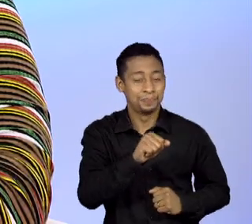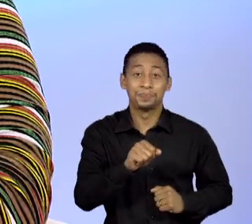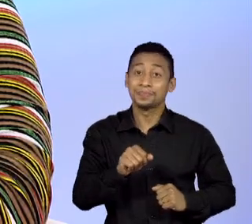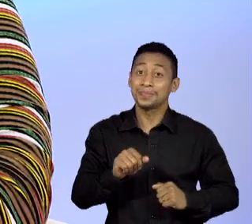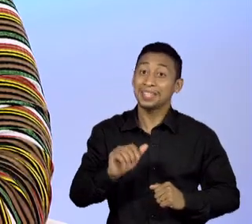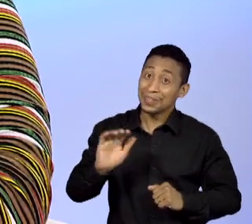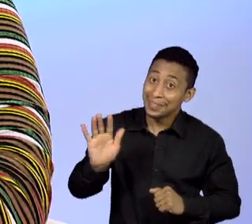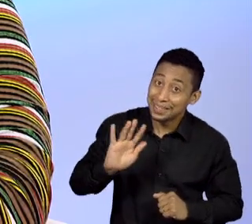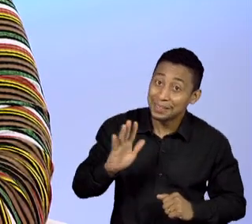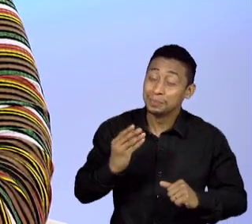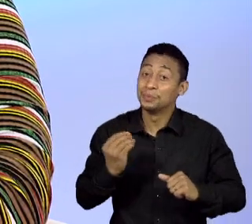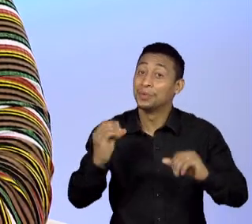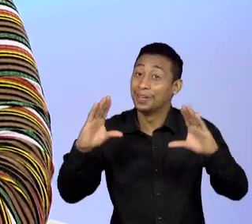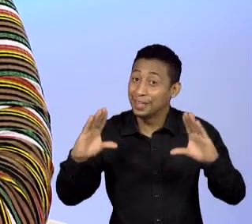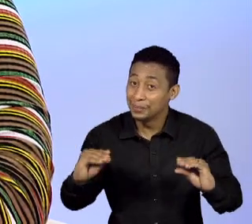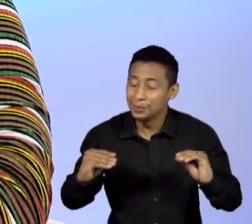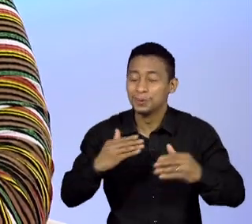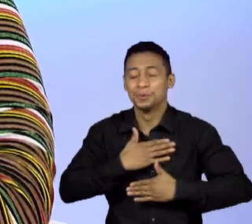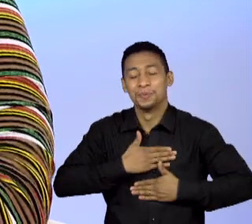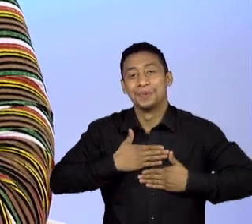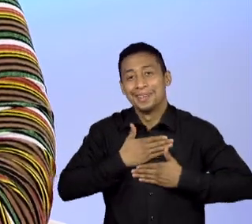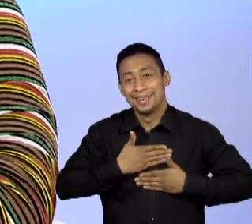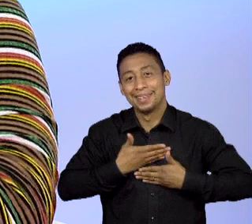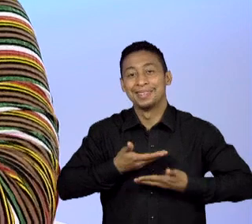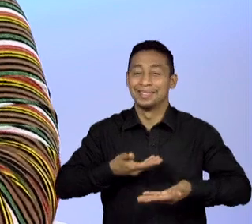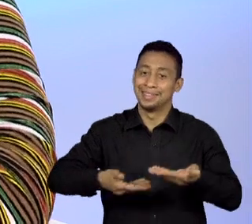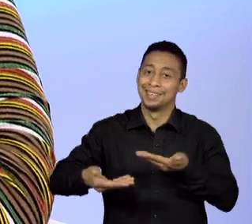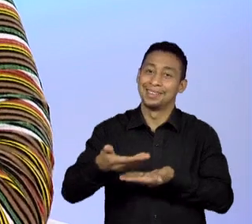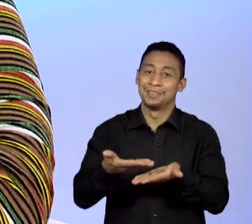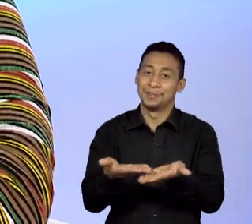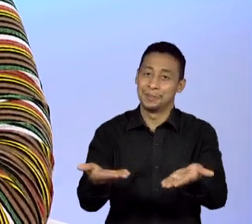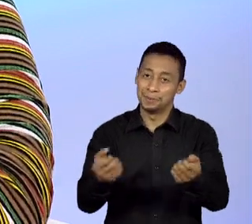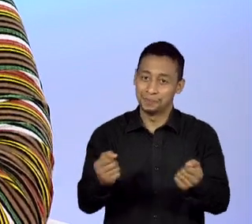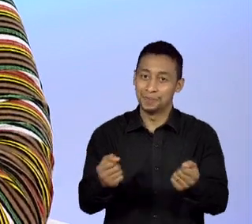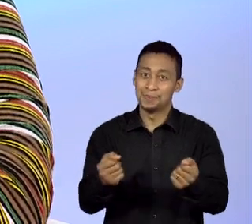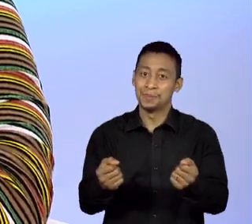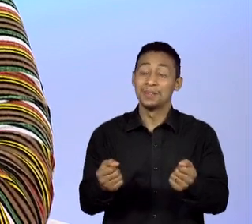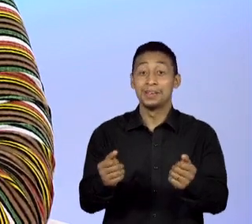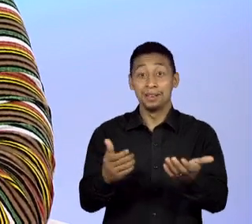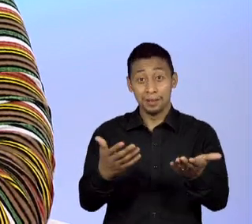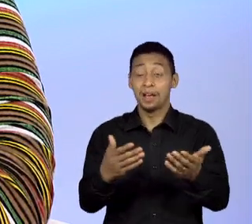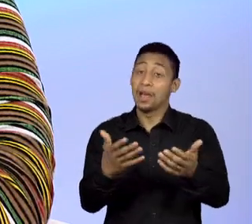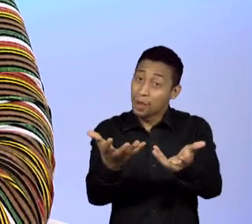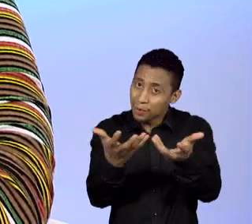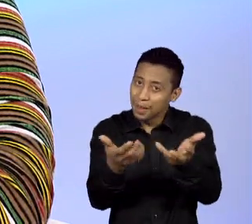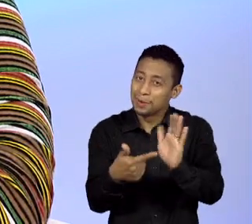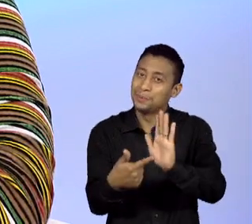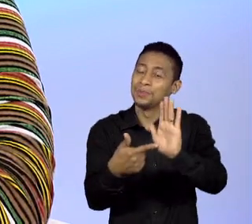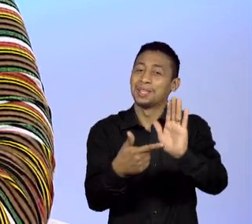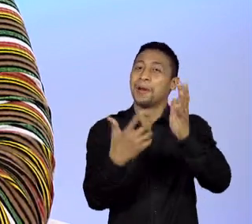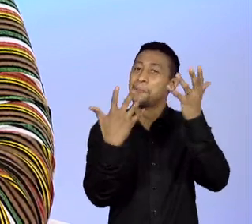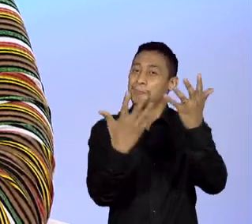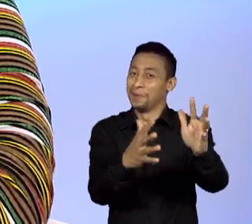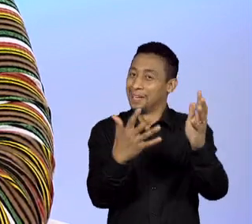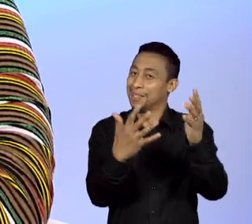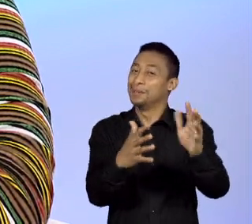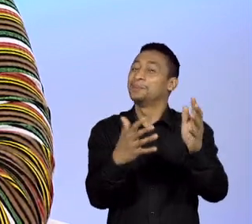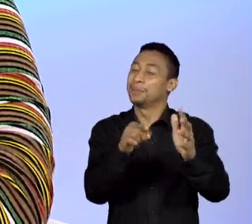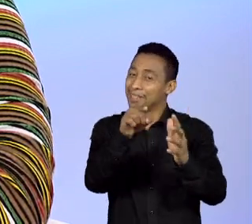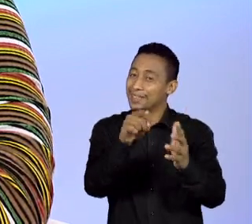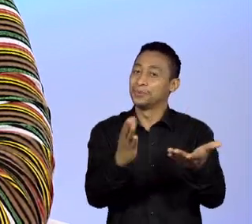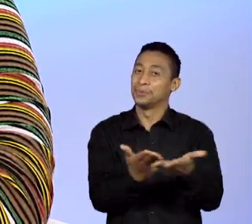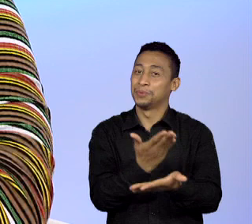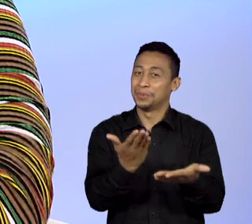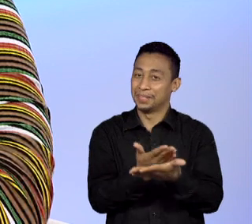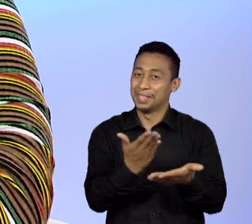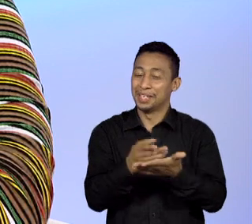Olá, boa noite. Um prazer estar aqui. E queria dar os parabéns, né, ao livro Peça, né, o debate. Eu